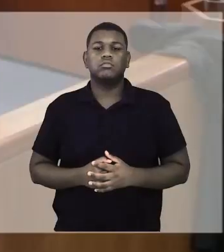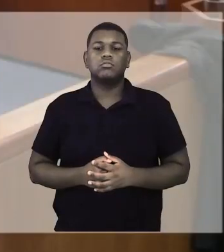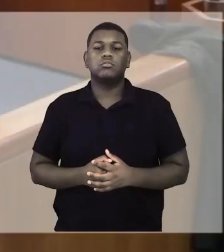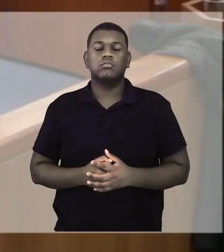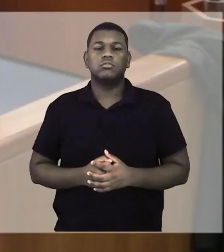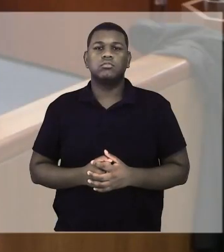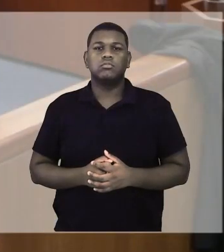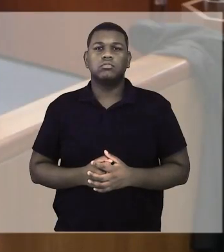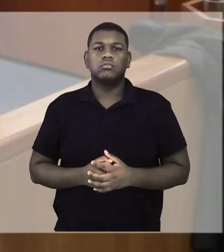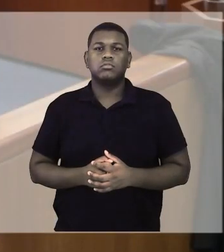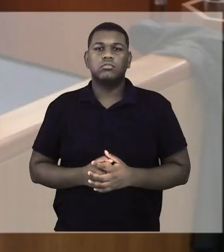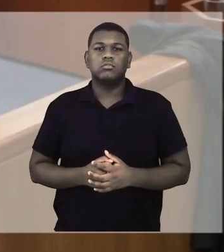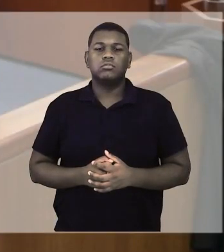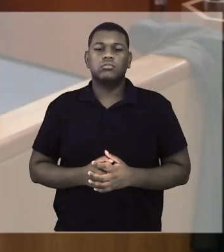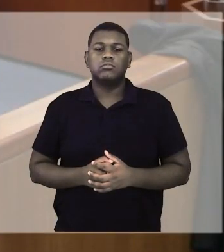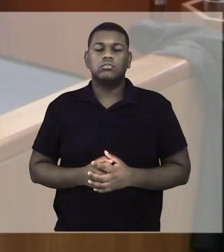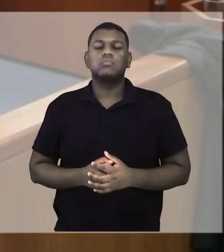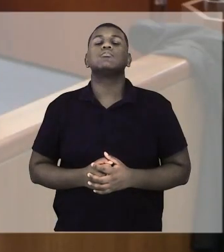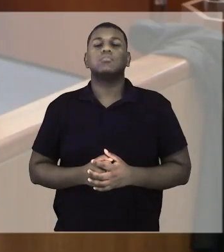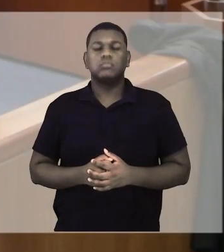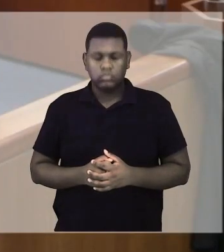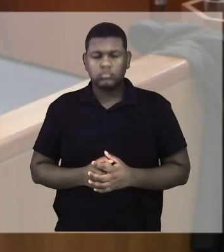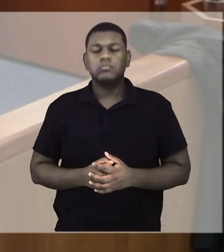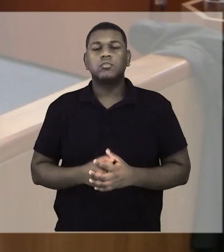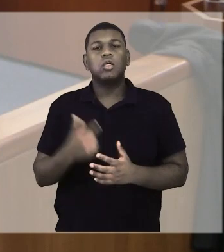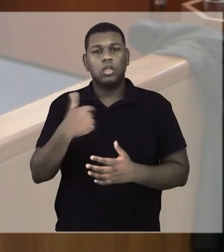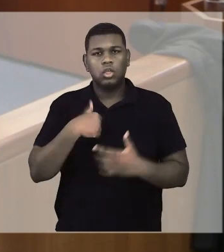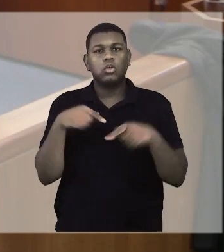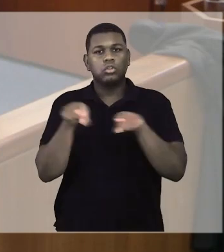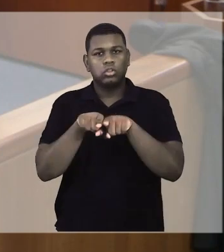provimento ao recurso defensivo. Esse é o resultado.